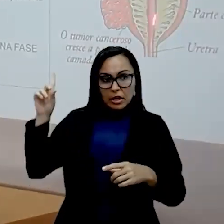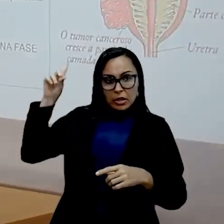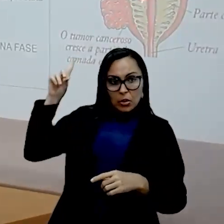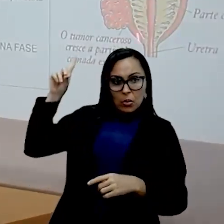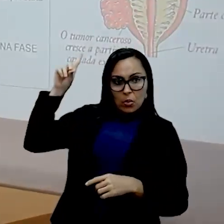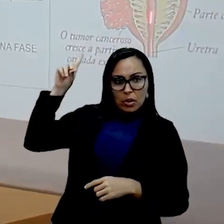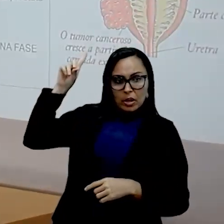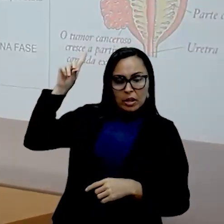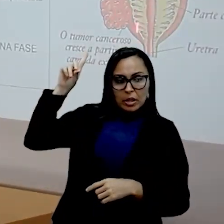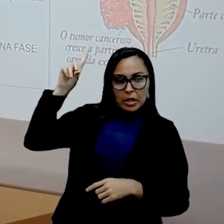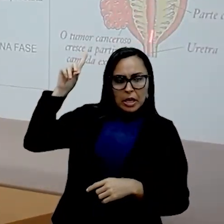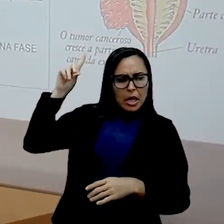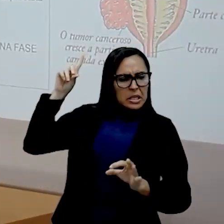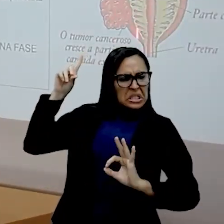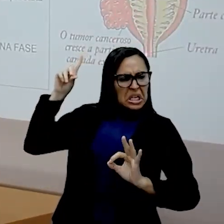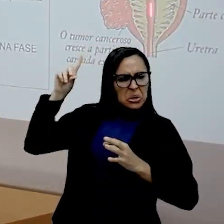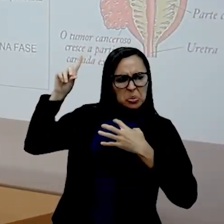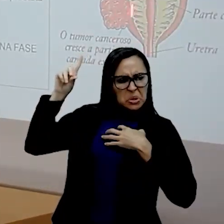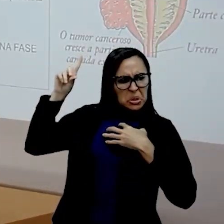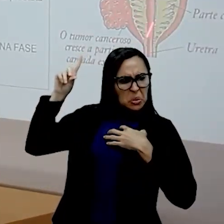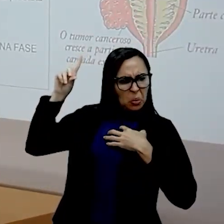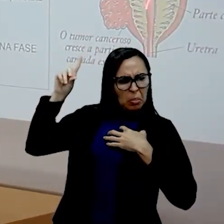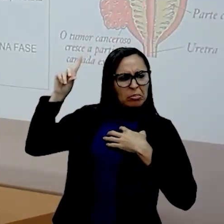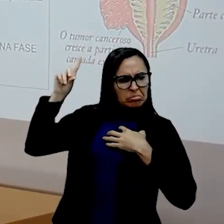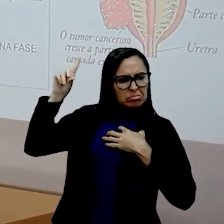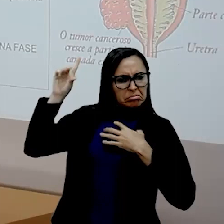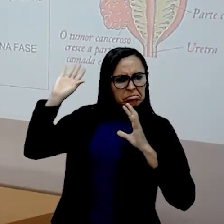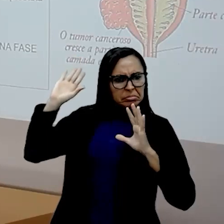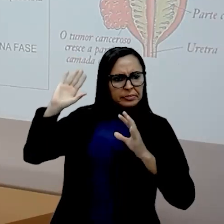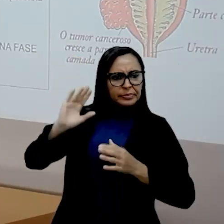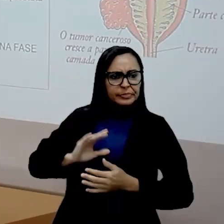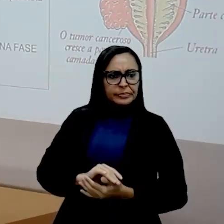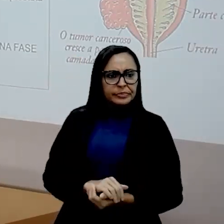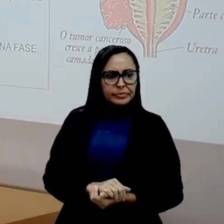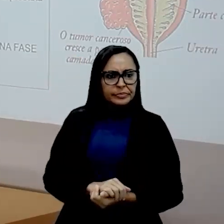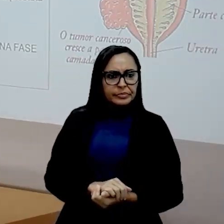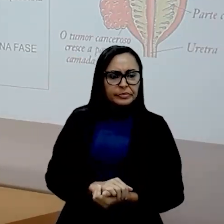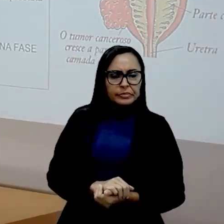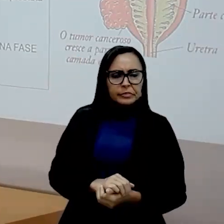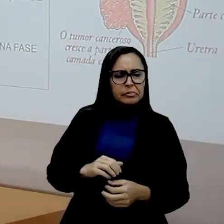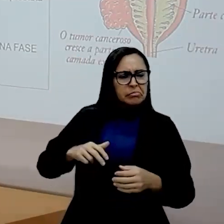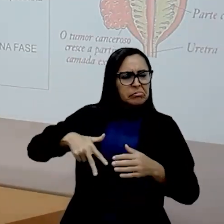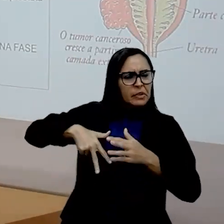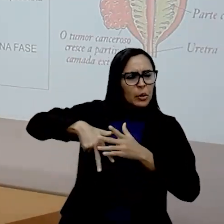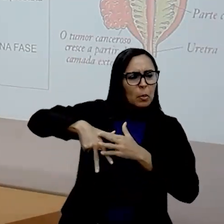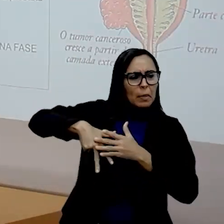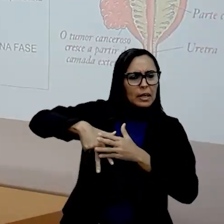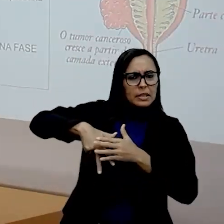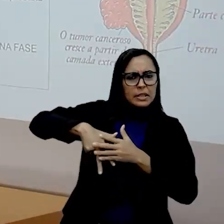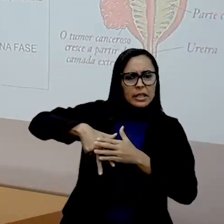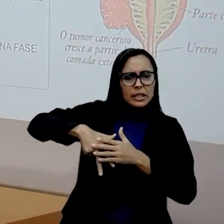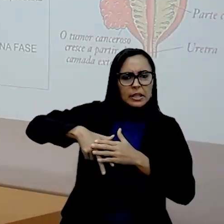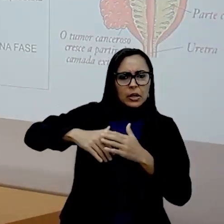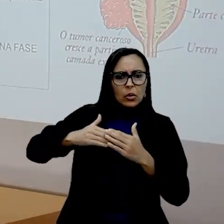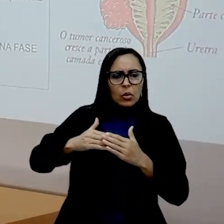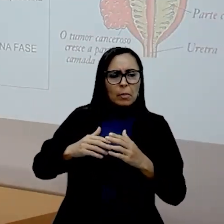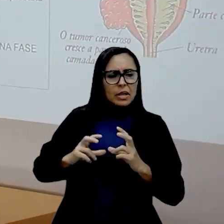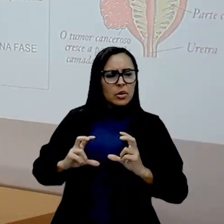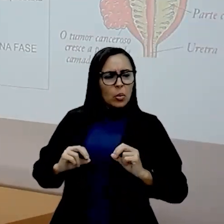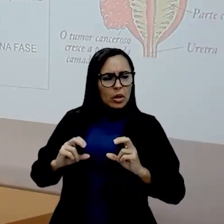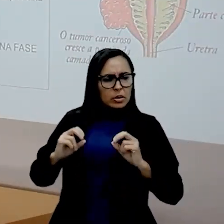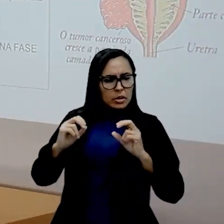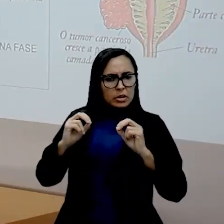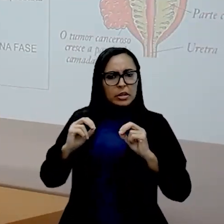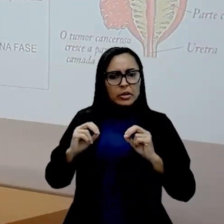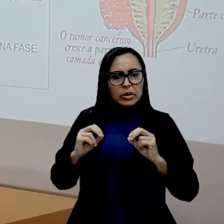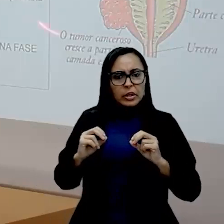tem nenhum sintoma, o canalzinho está livre aqui, tá? E o paciente começa a ter o seu câncerzinho, que poderia